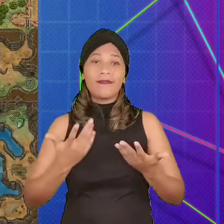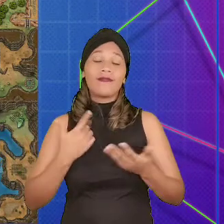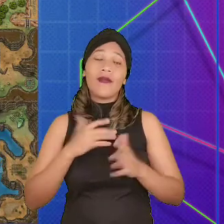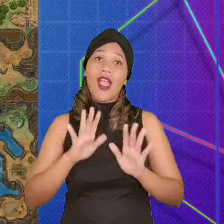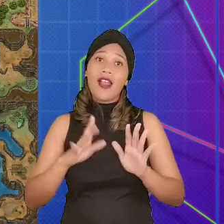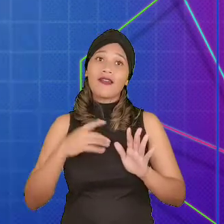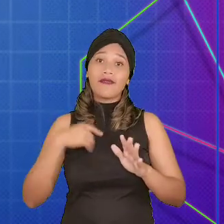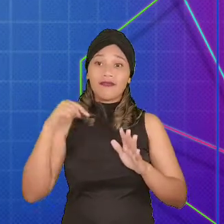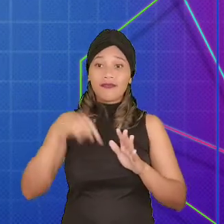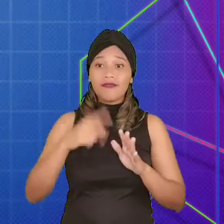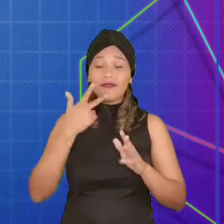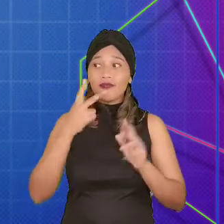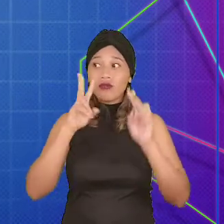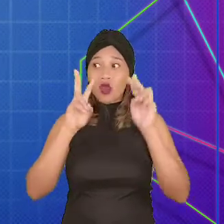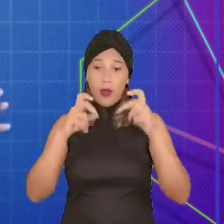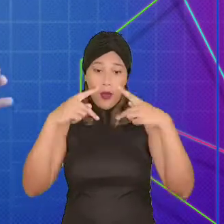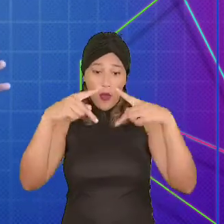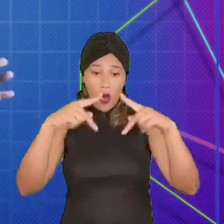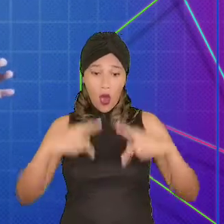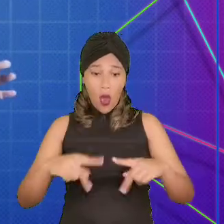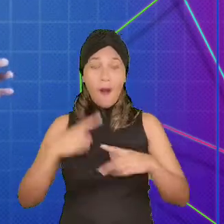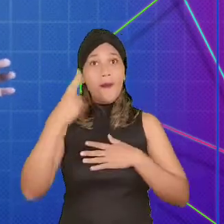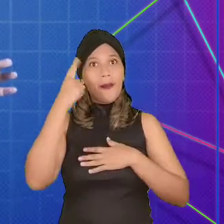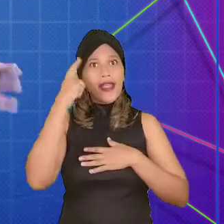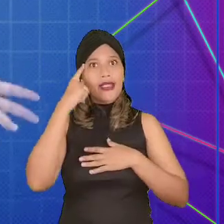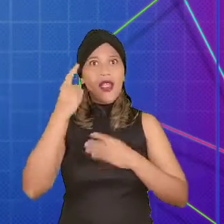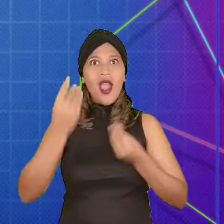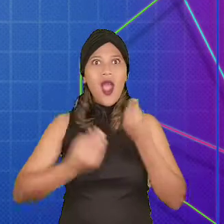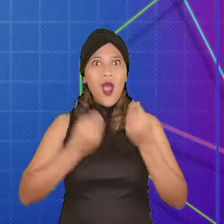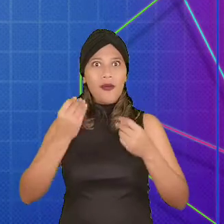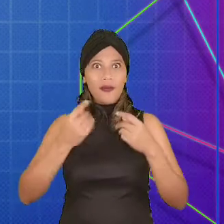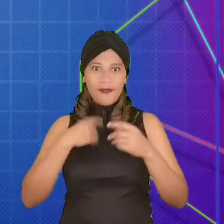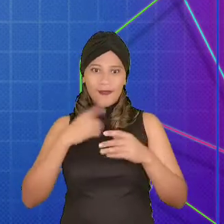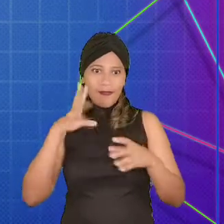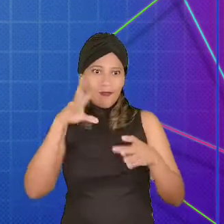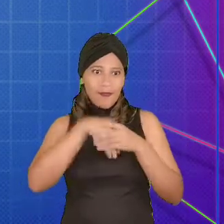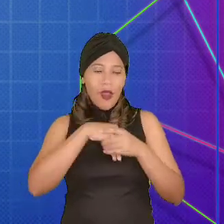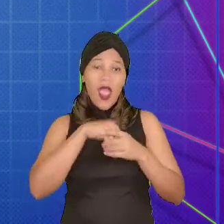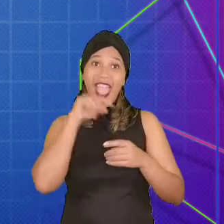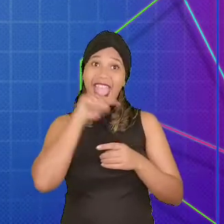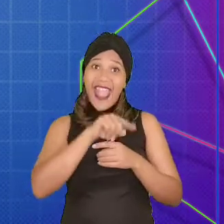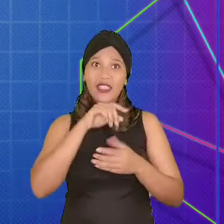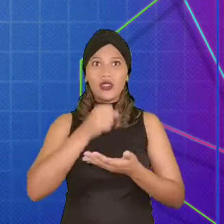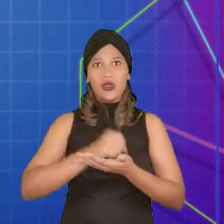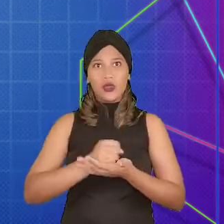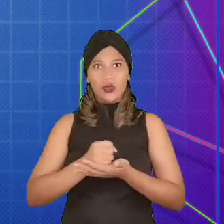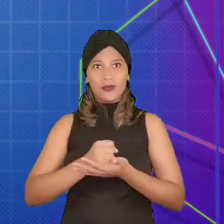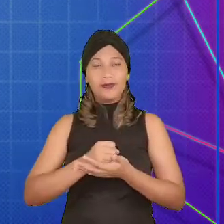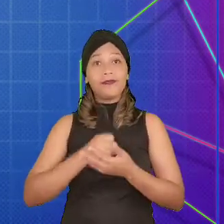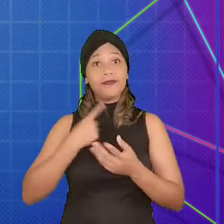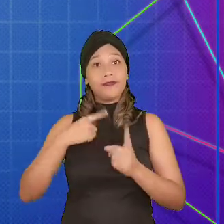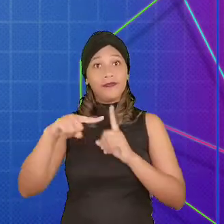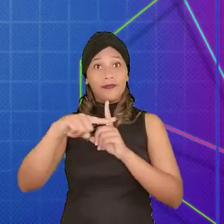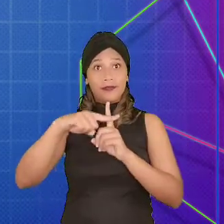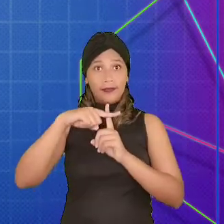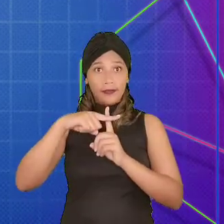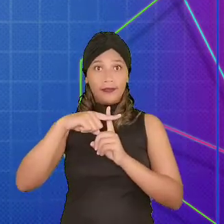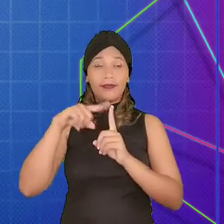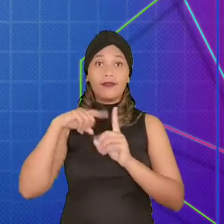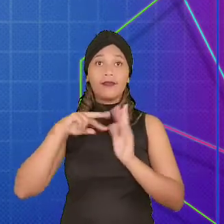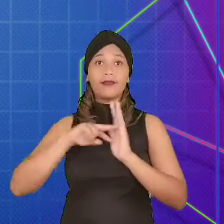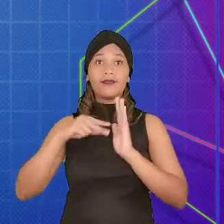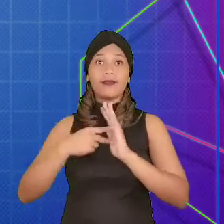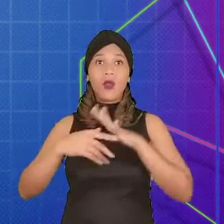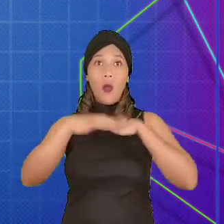bonito e agradável aos olhos. Mas como aqui a gente está falando de programação, vamos pensar como foi arquitetado o programa desse jogo. O